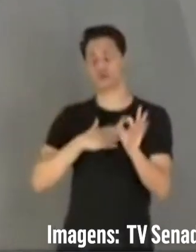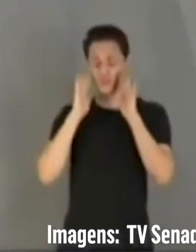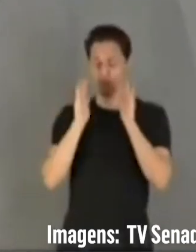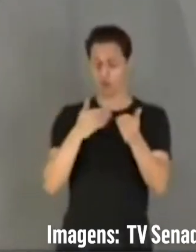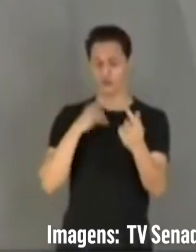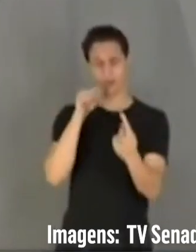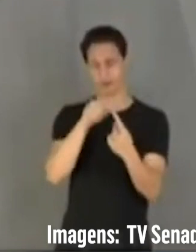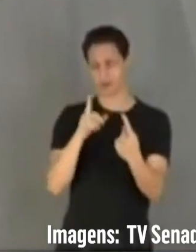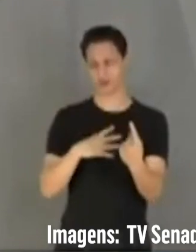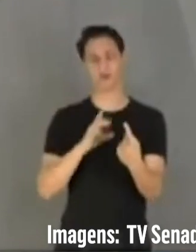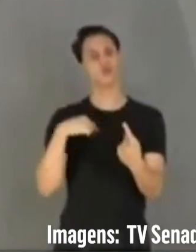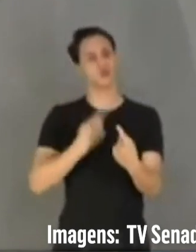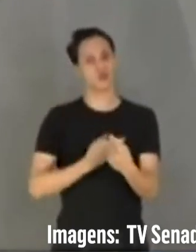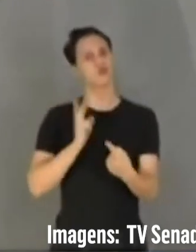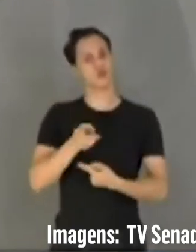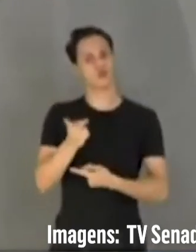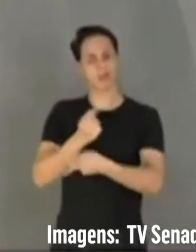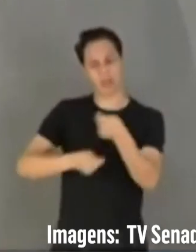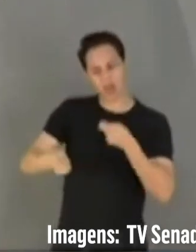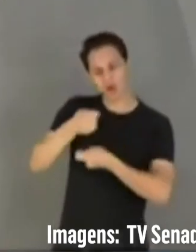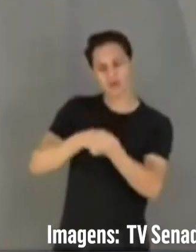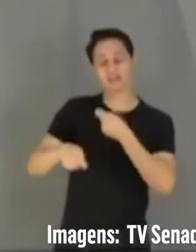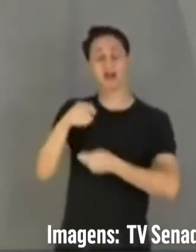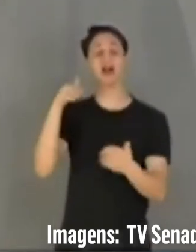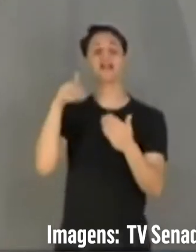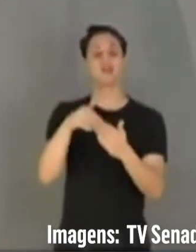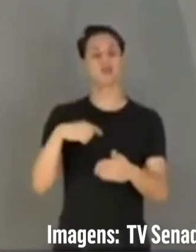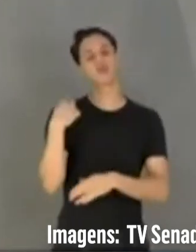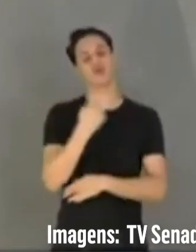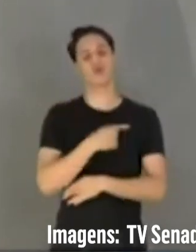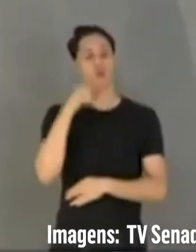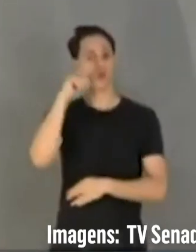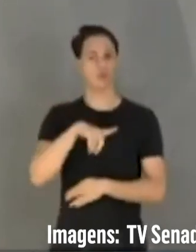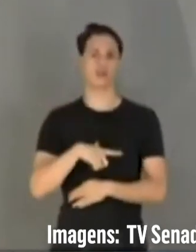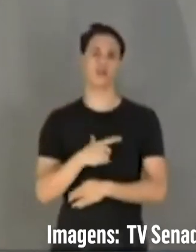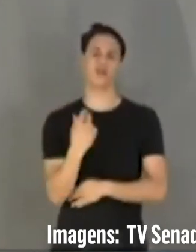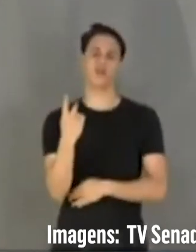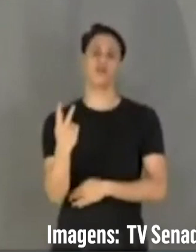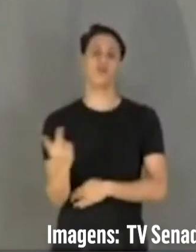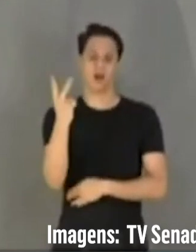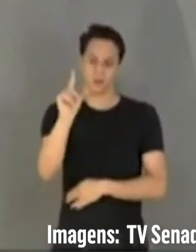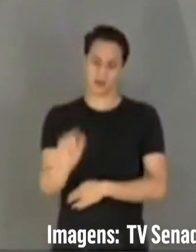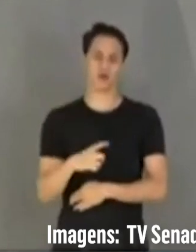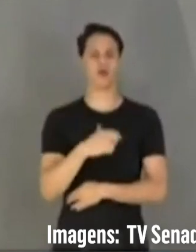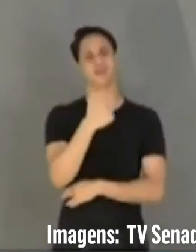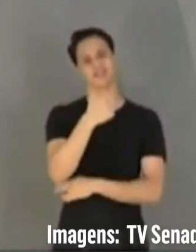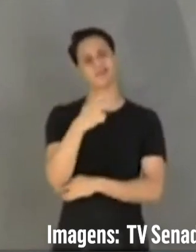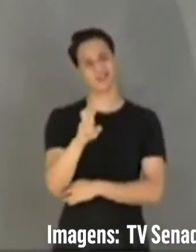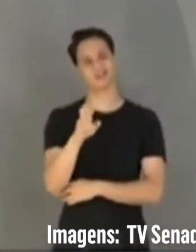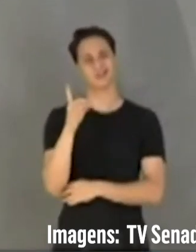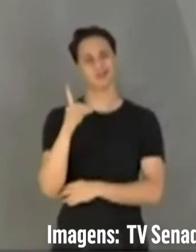e aí continuamos a negociação até que a gente, enfim, chega no menor valor de 15 dólares. Mas a